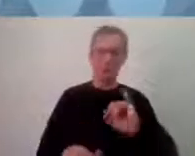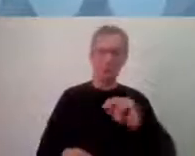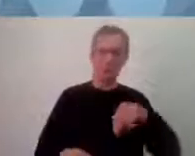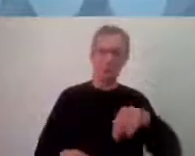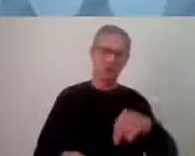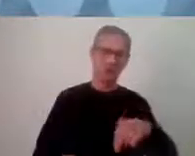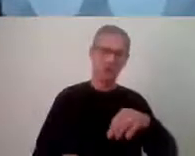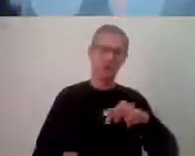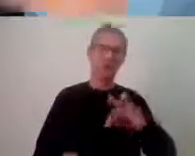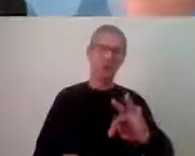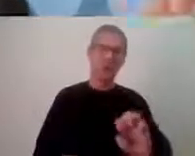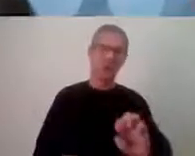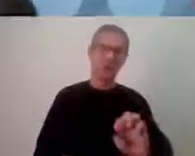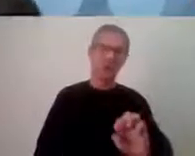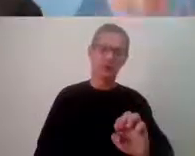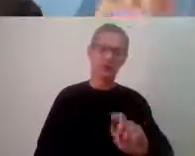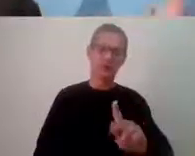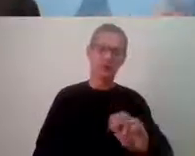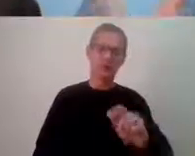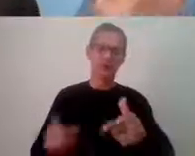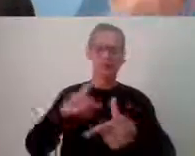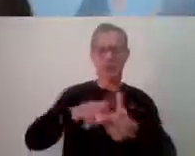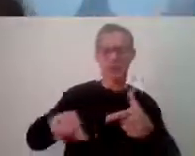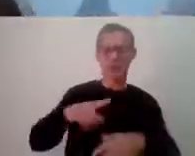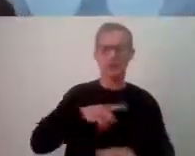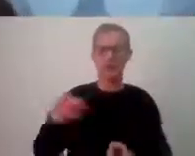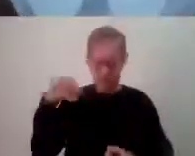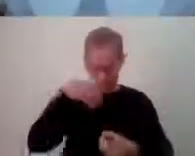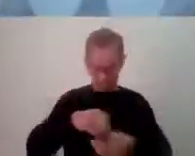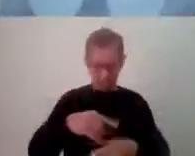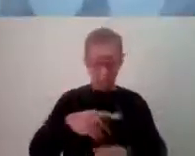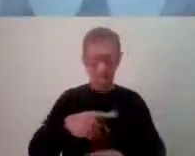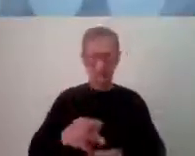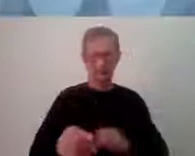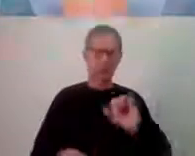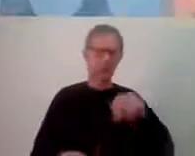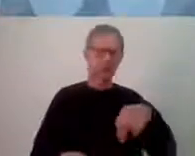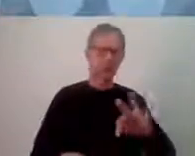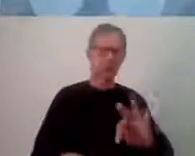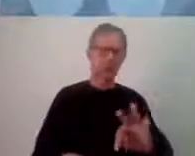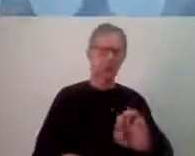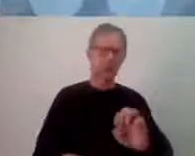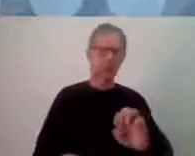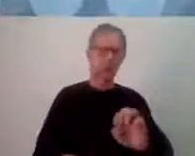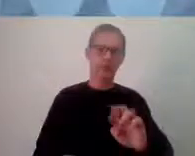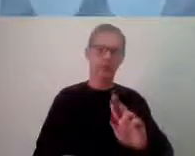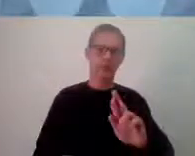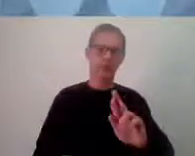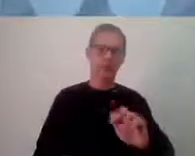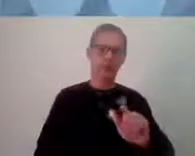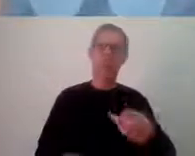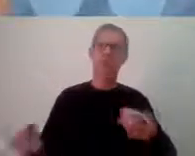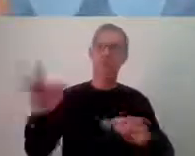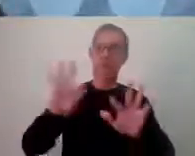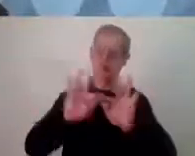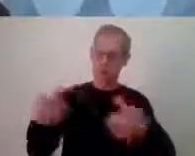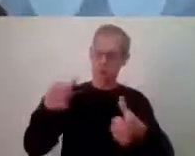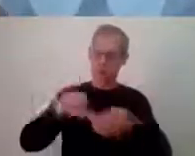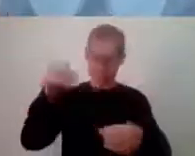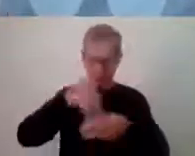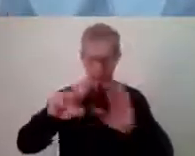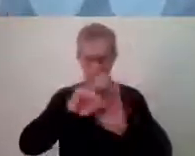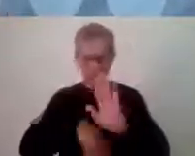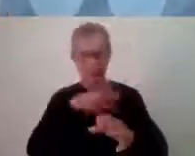você derivá-lo, ele vai chegar ao integrando que está dentro da sua integral, a função que está dentro da sua integral. A regrinha